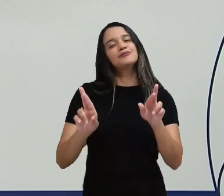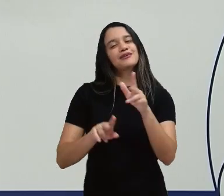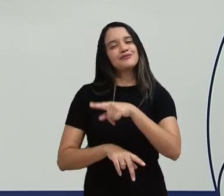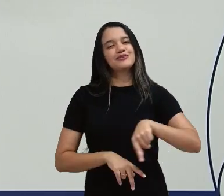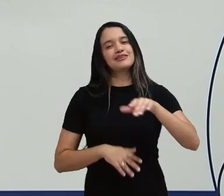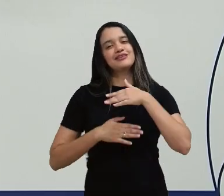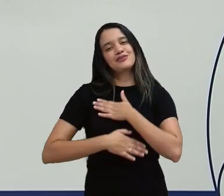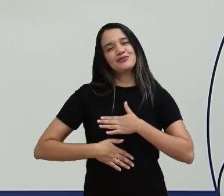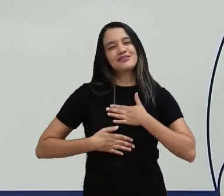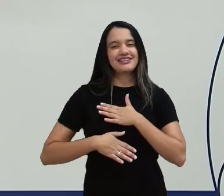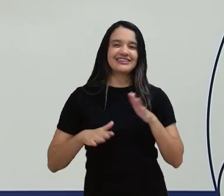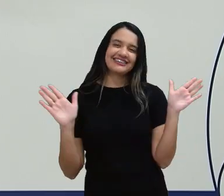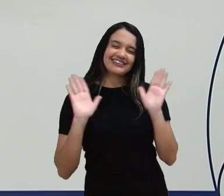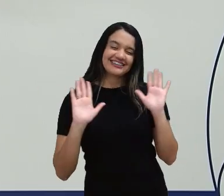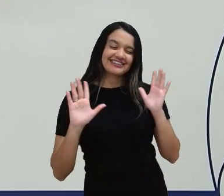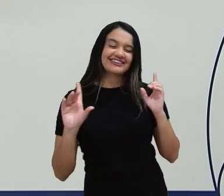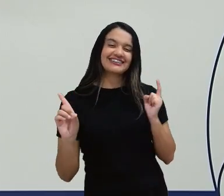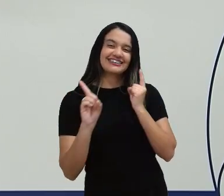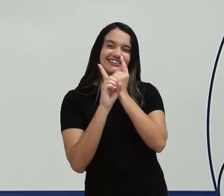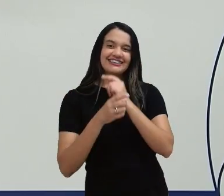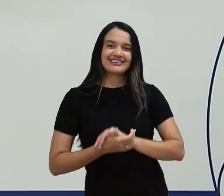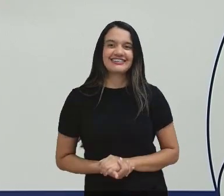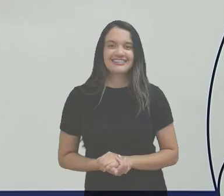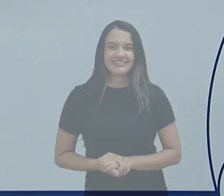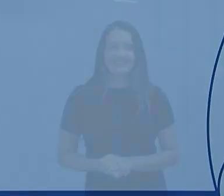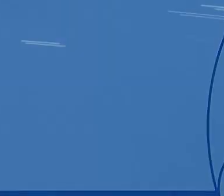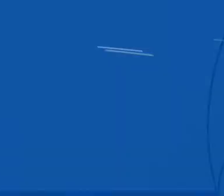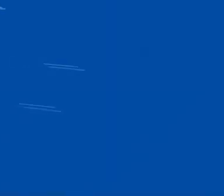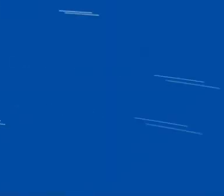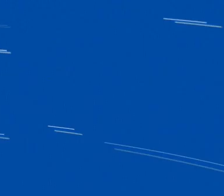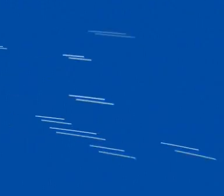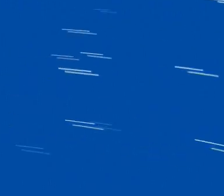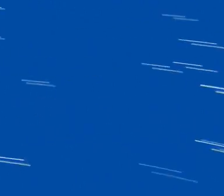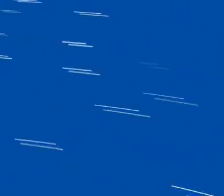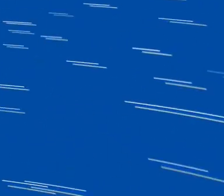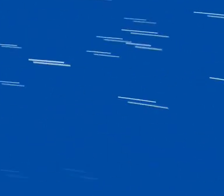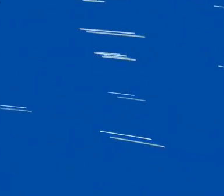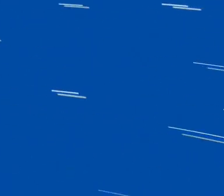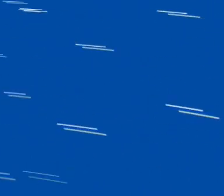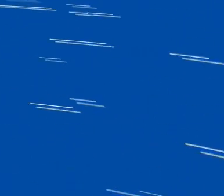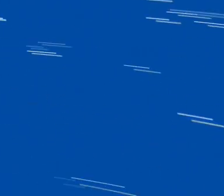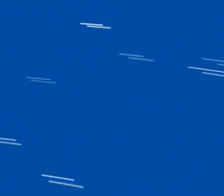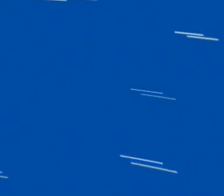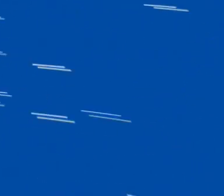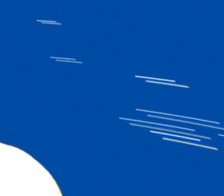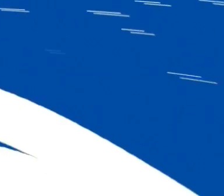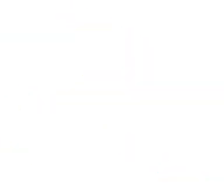gostado. Um tchau, tchau e até mais.